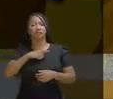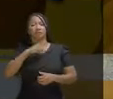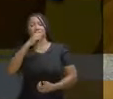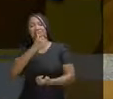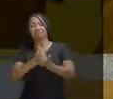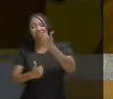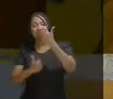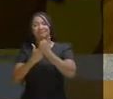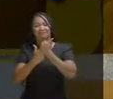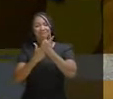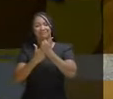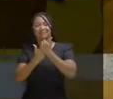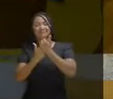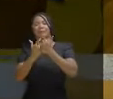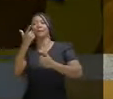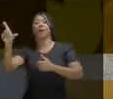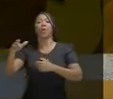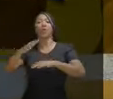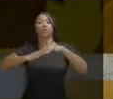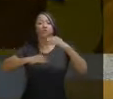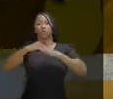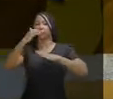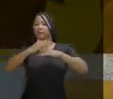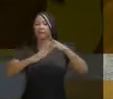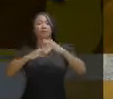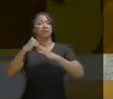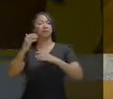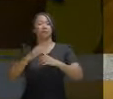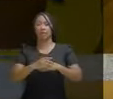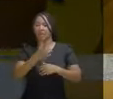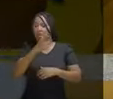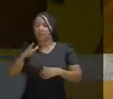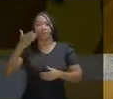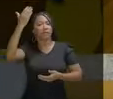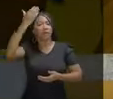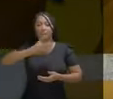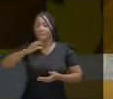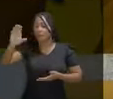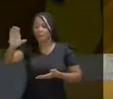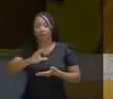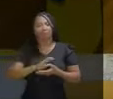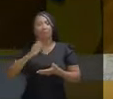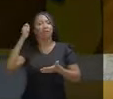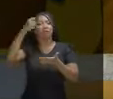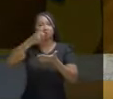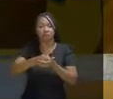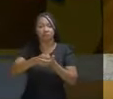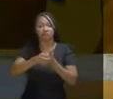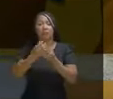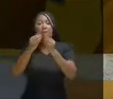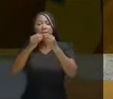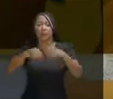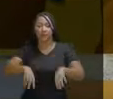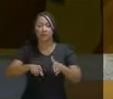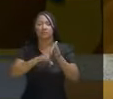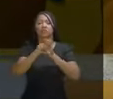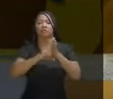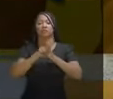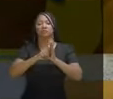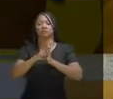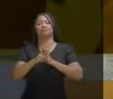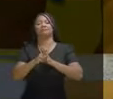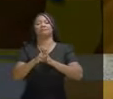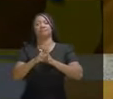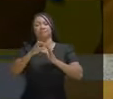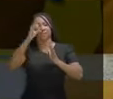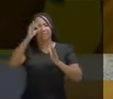terceirização de serviços a outros profissionais, não contabilizados na prestação de contas, em nítido prejuízo à fiscalização da